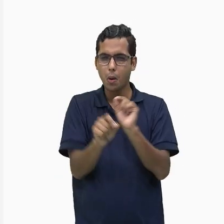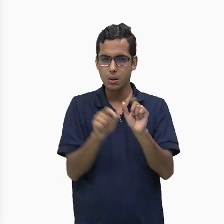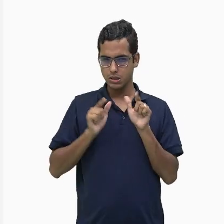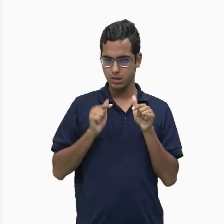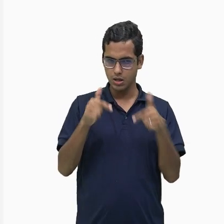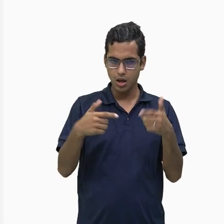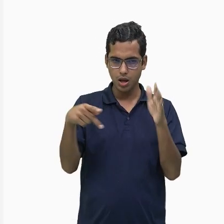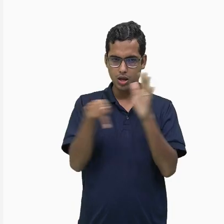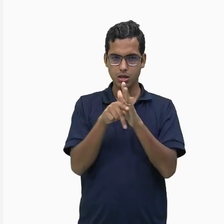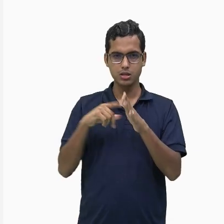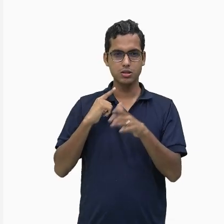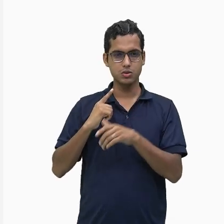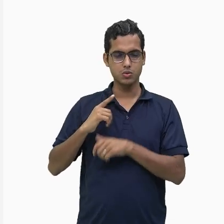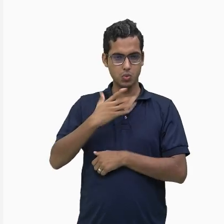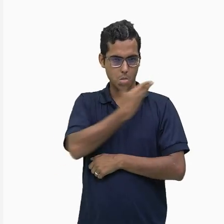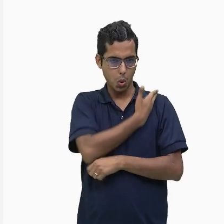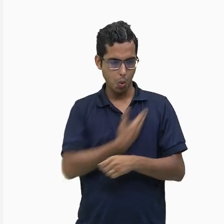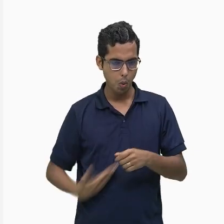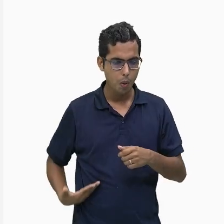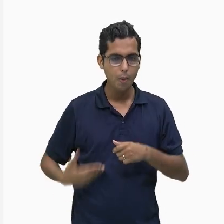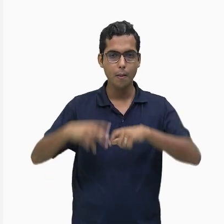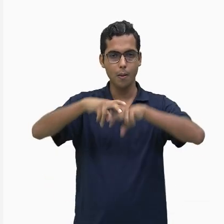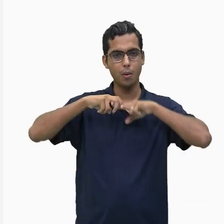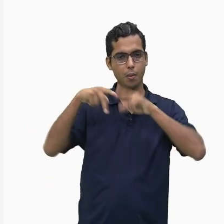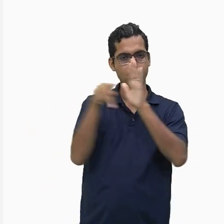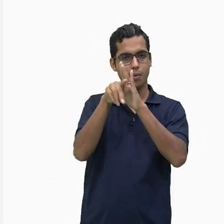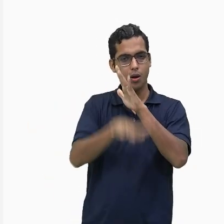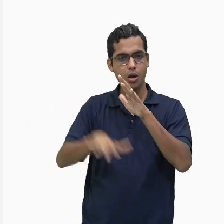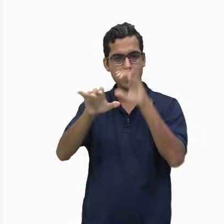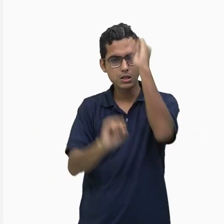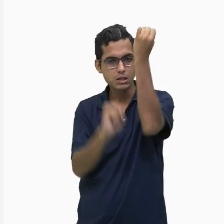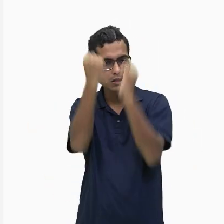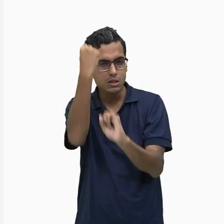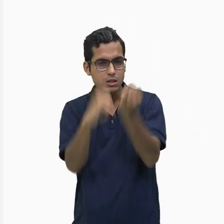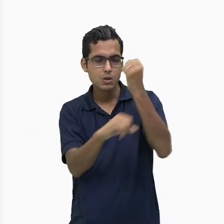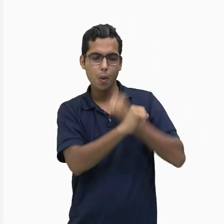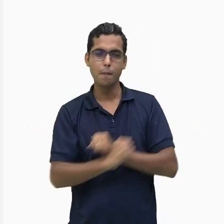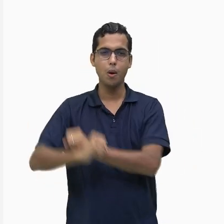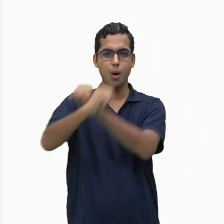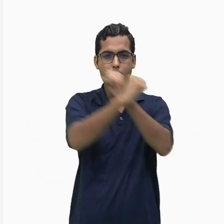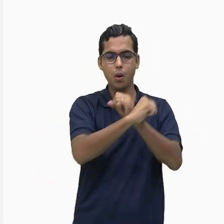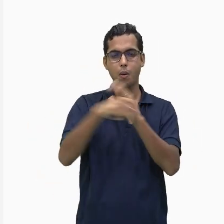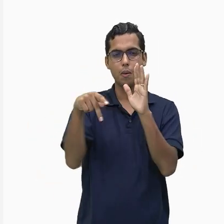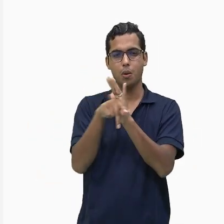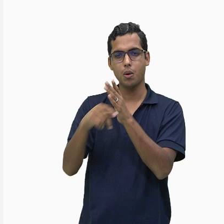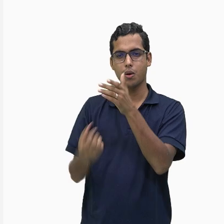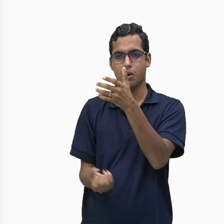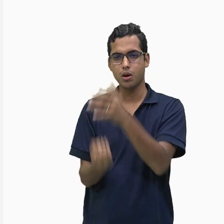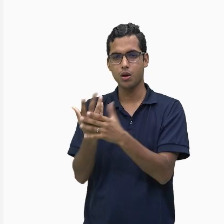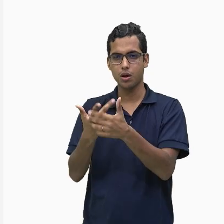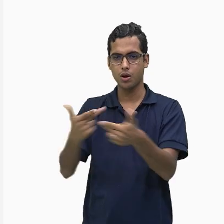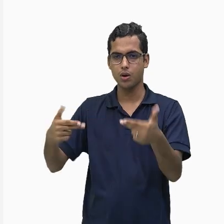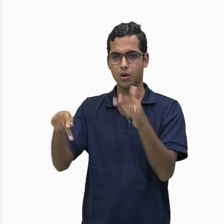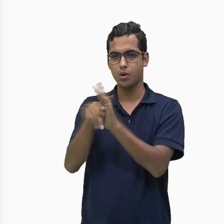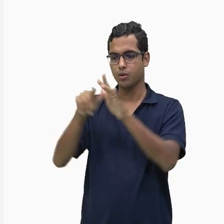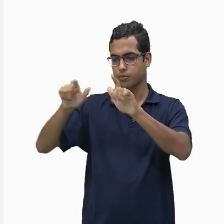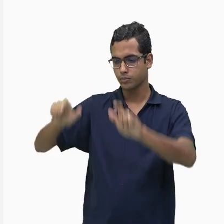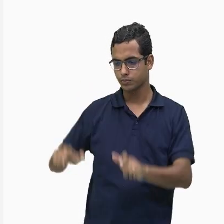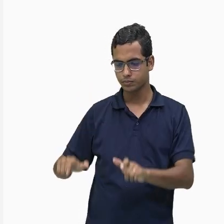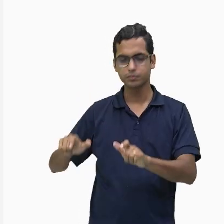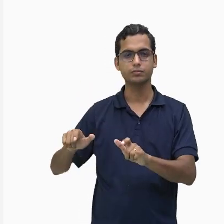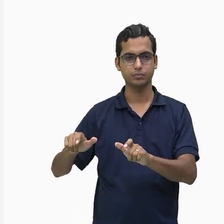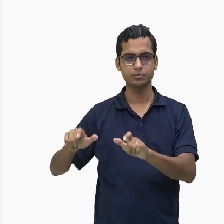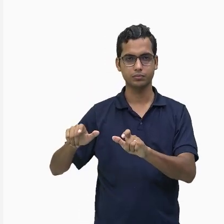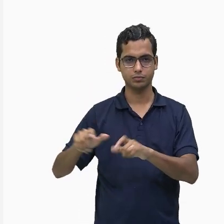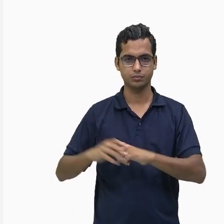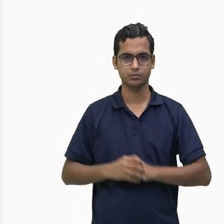do Estado, principalmente com a proteção, gente, da indústria local, tá?